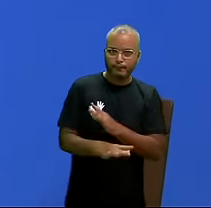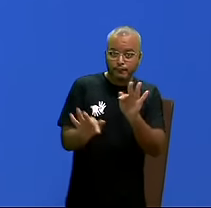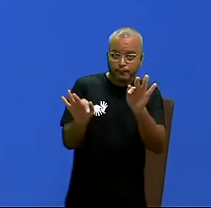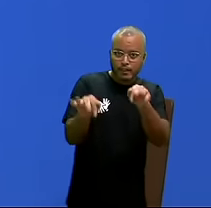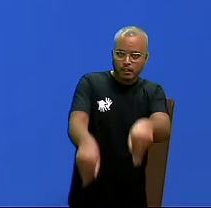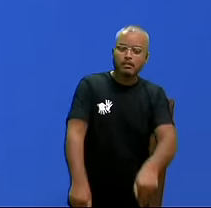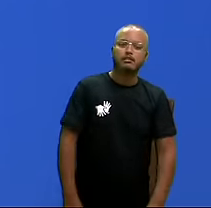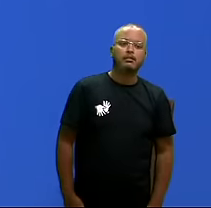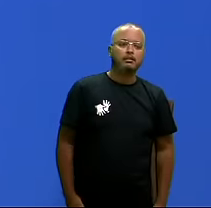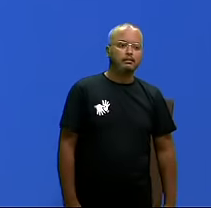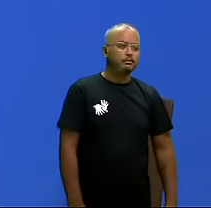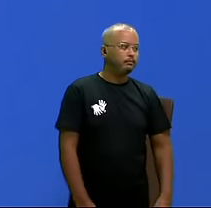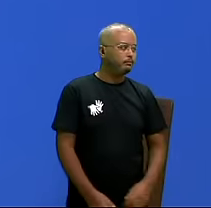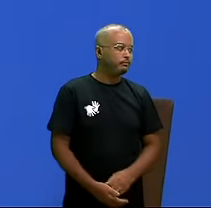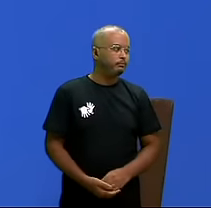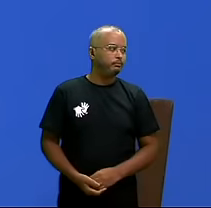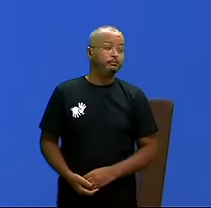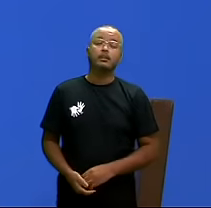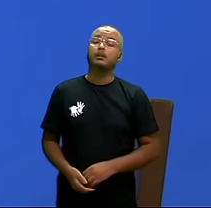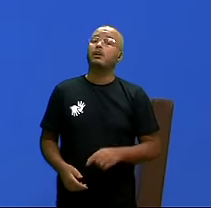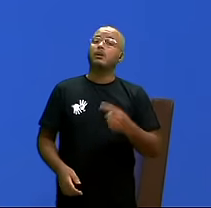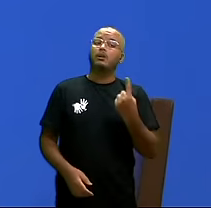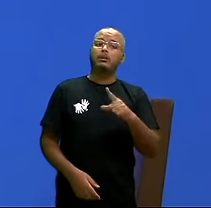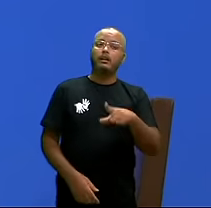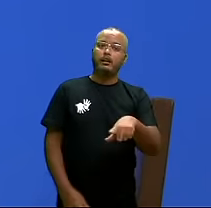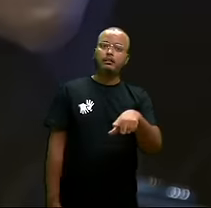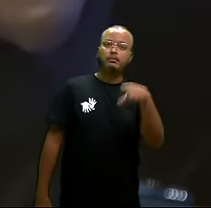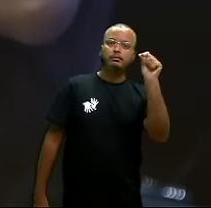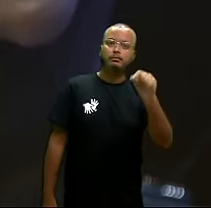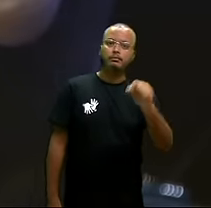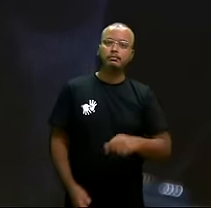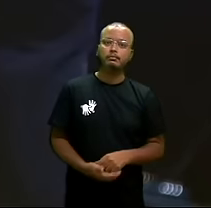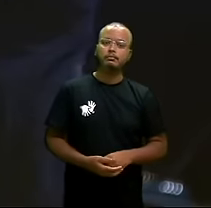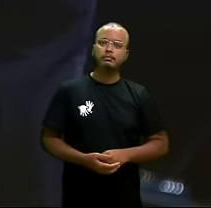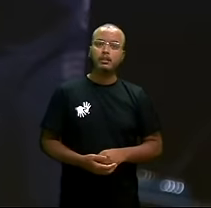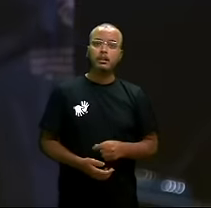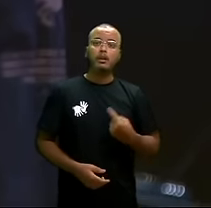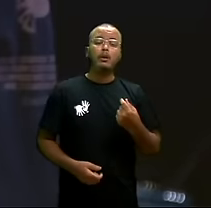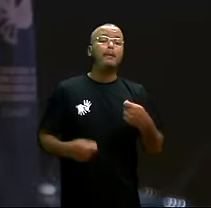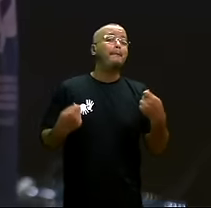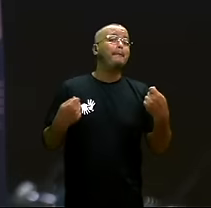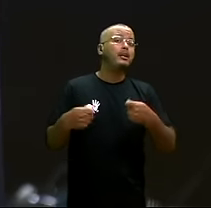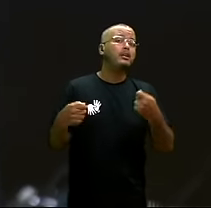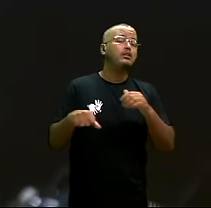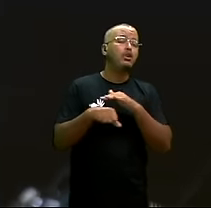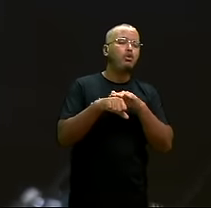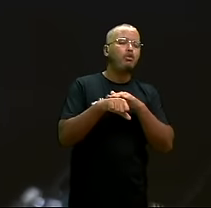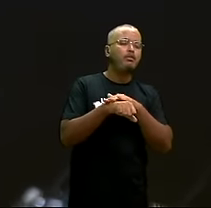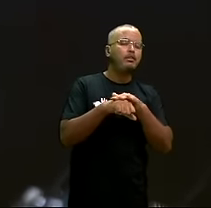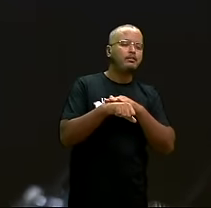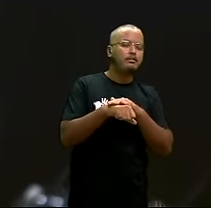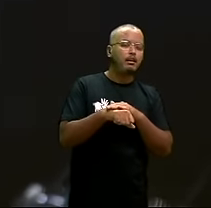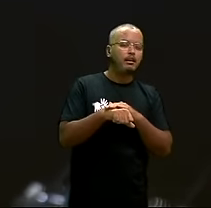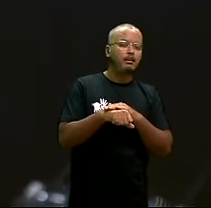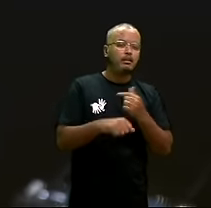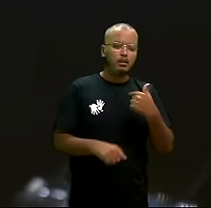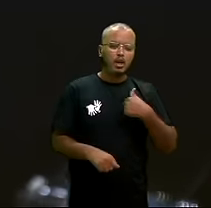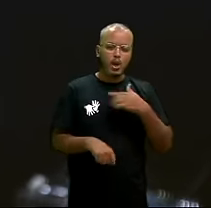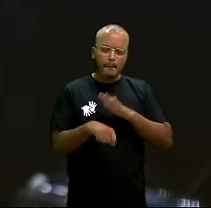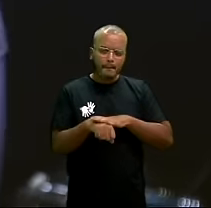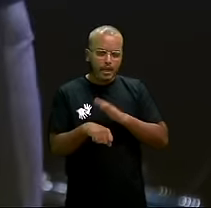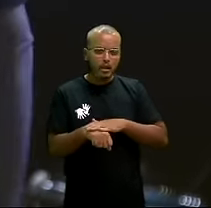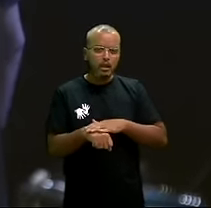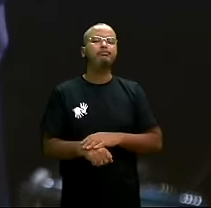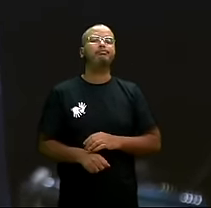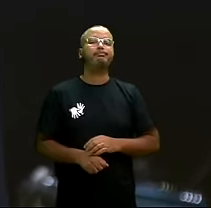É preciso a gente sair dessa conferência com uma decisão. Cara, eu preciso conversar comigo mesmo às vezes. Eu preciso dar voz a mim